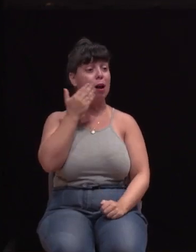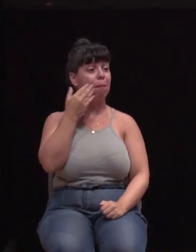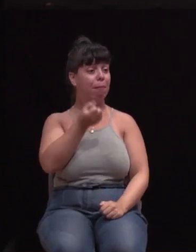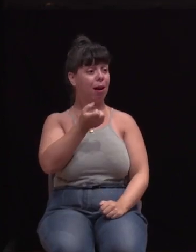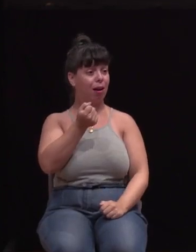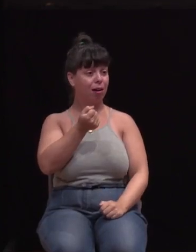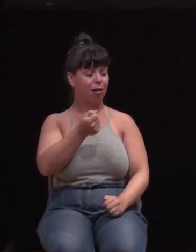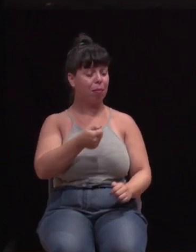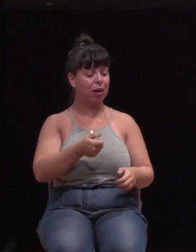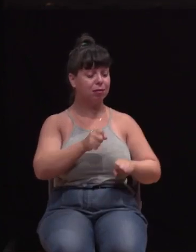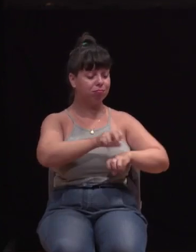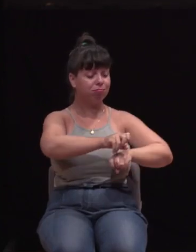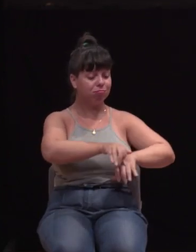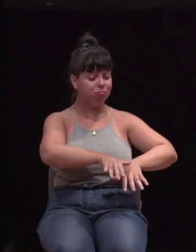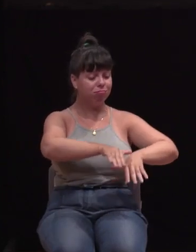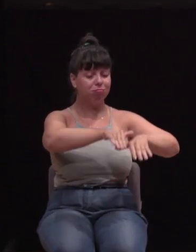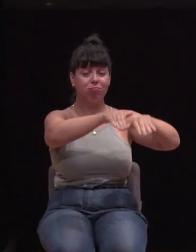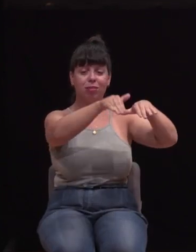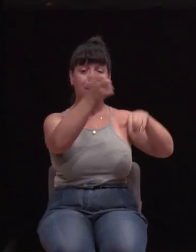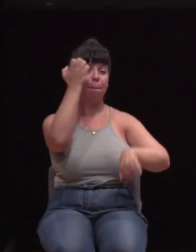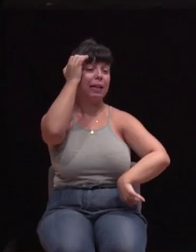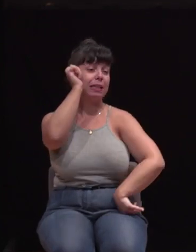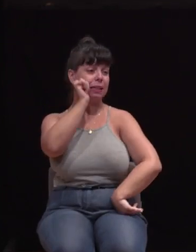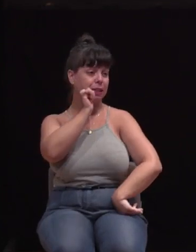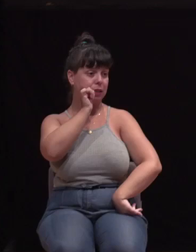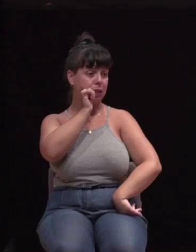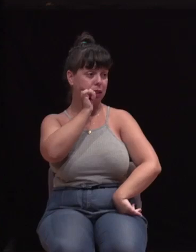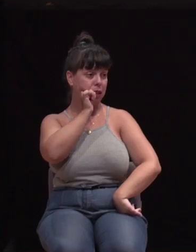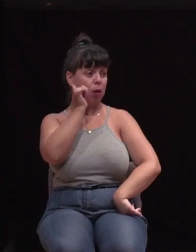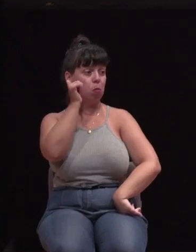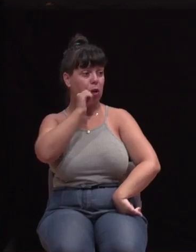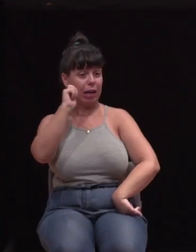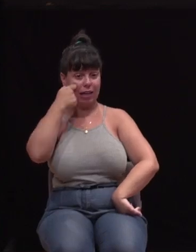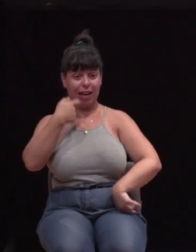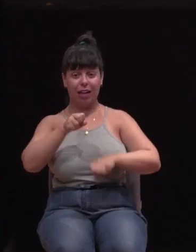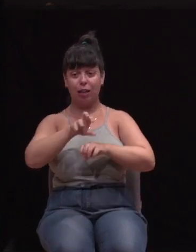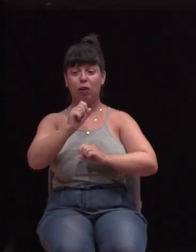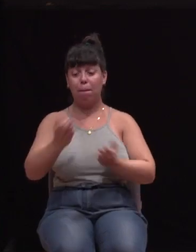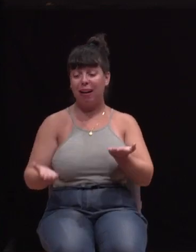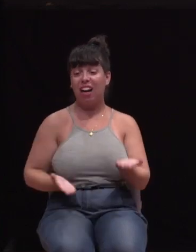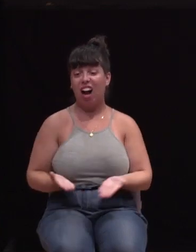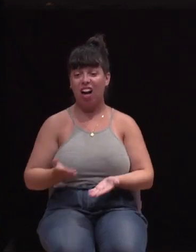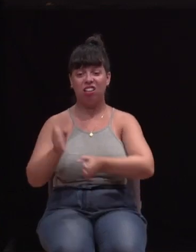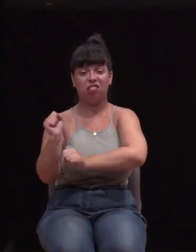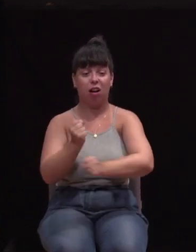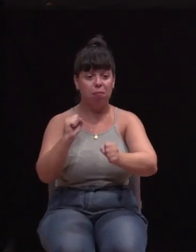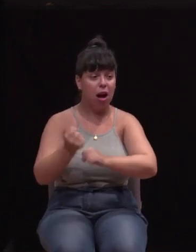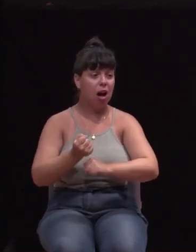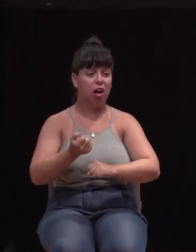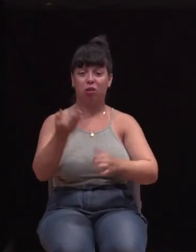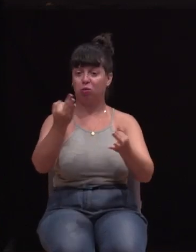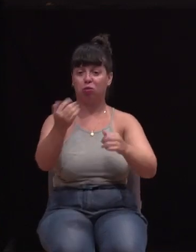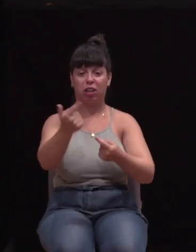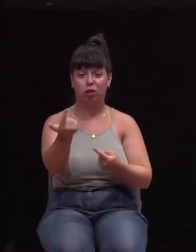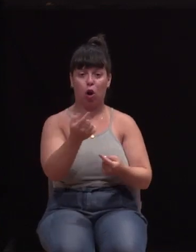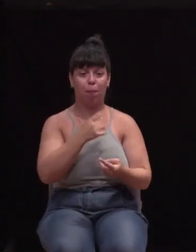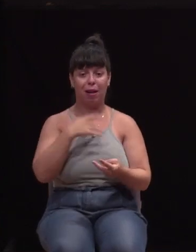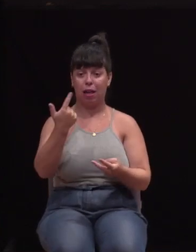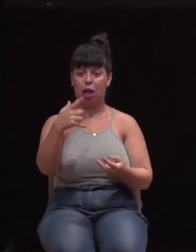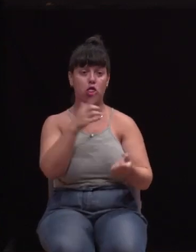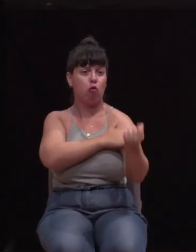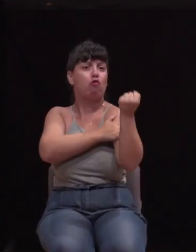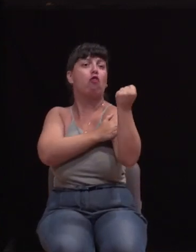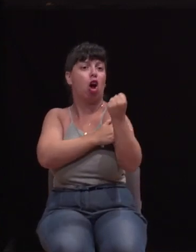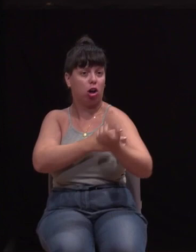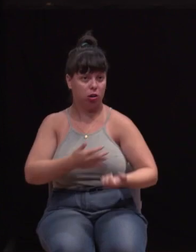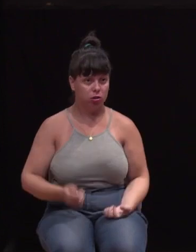princesas. As mulheres negras são criadas para serem domésticas. Aquela que trabalha, aquela que não tem dor, aquela que não tem medo, aquela que é forte.